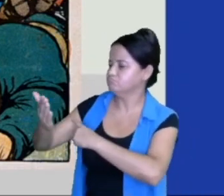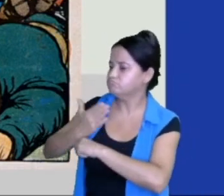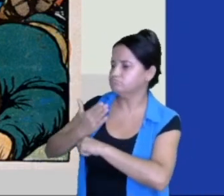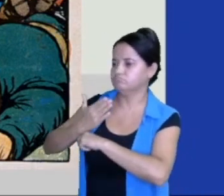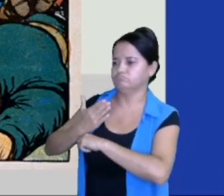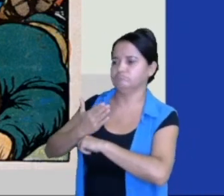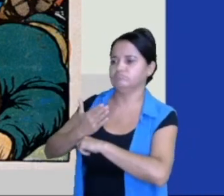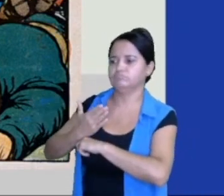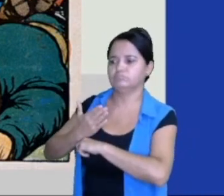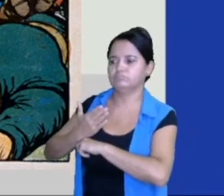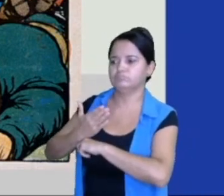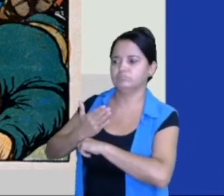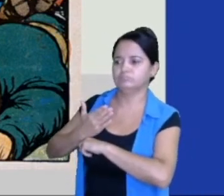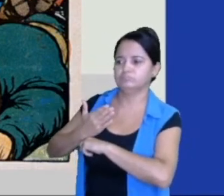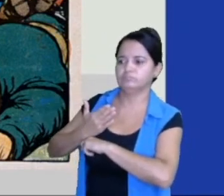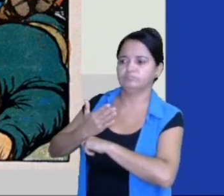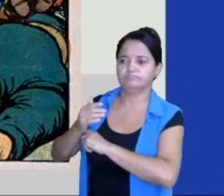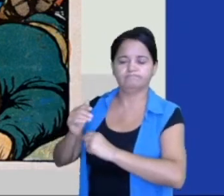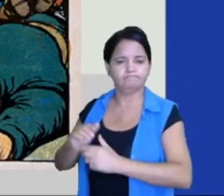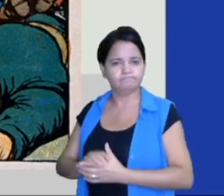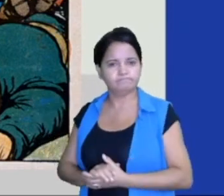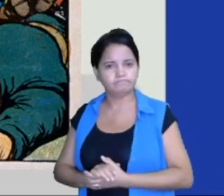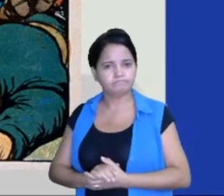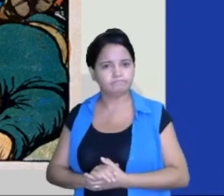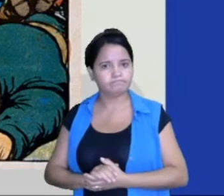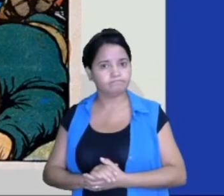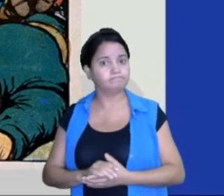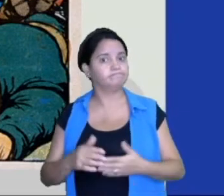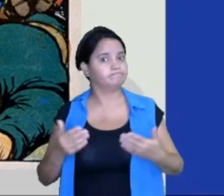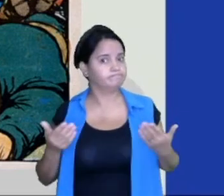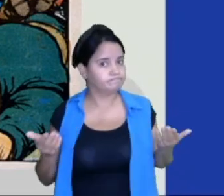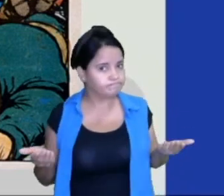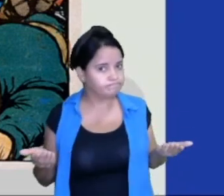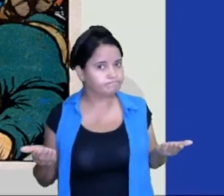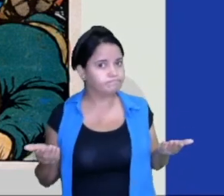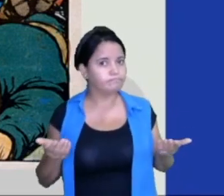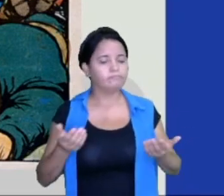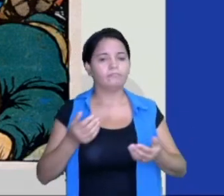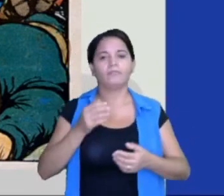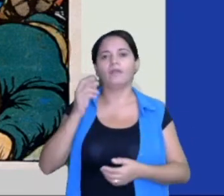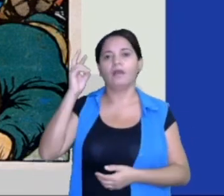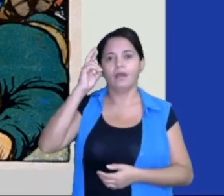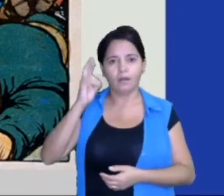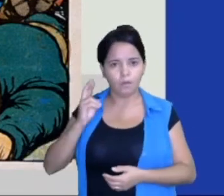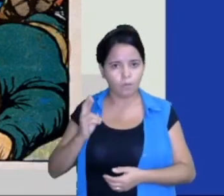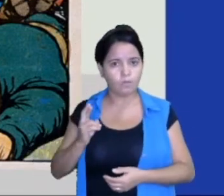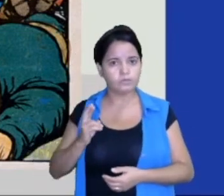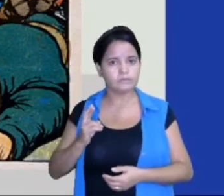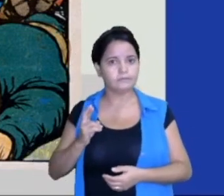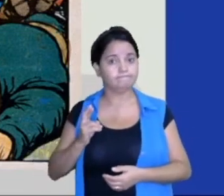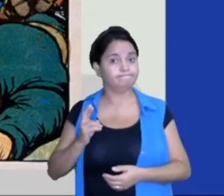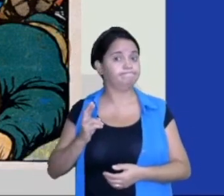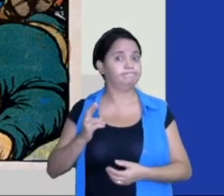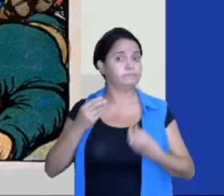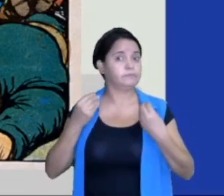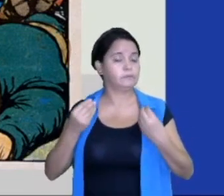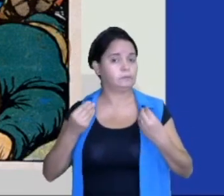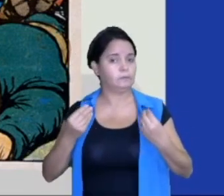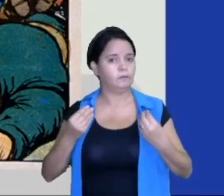de ser pacífico, a Rússia levou com tiros essa situação.